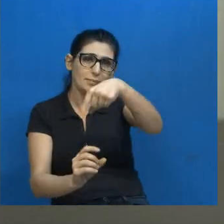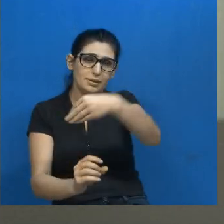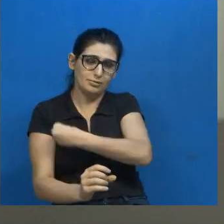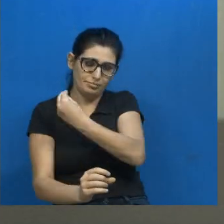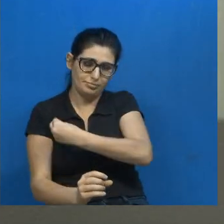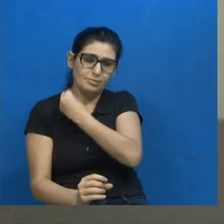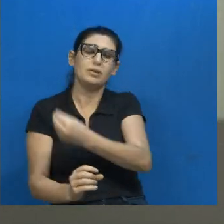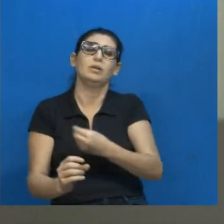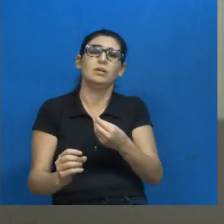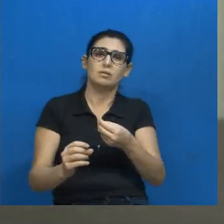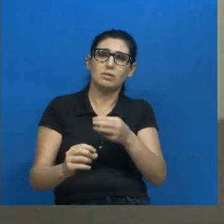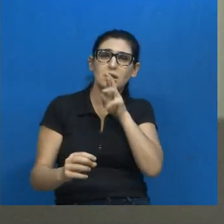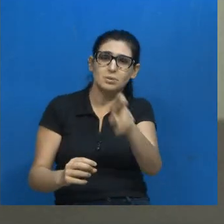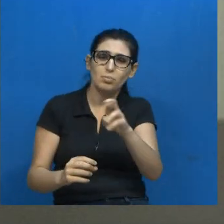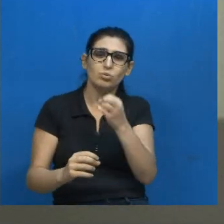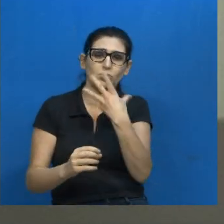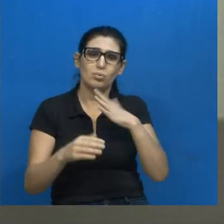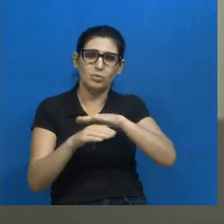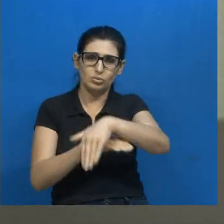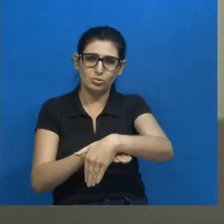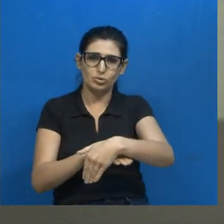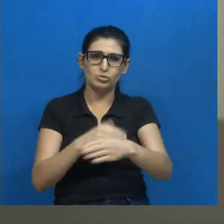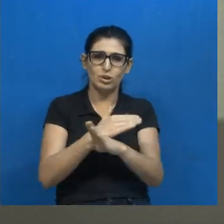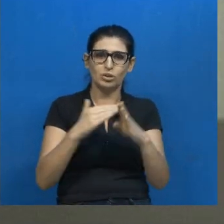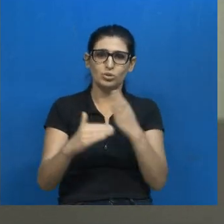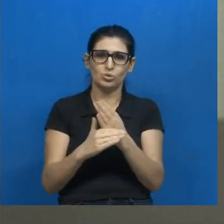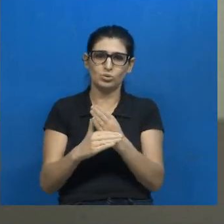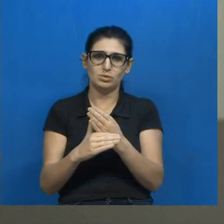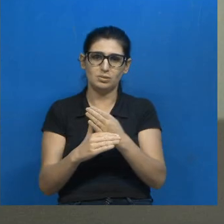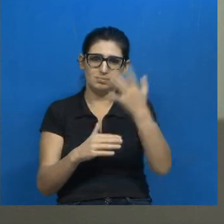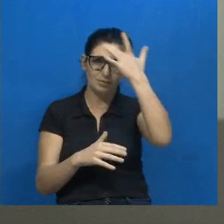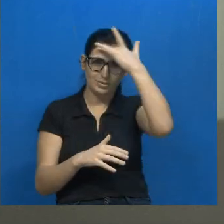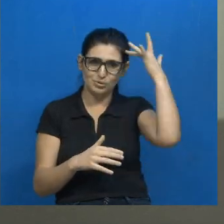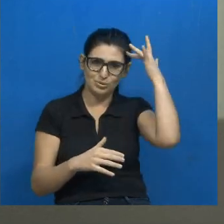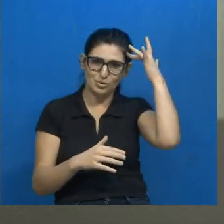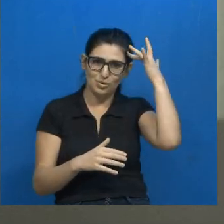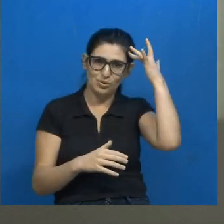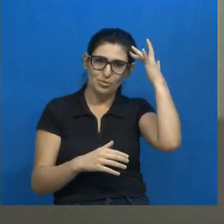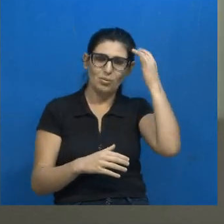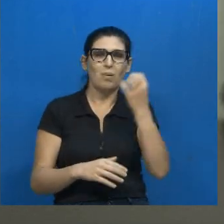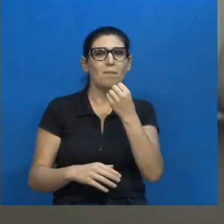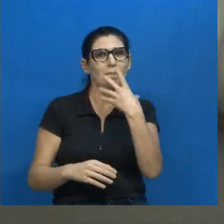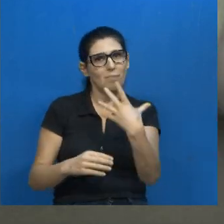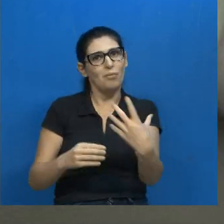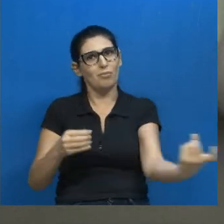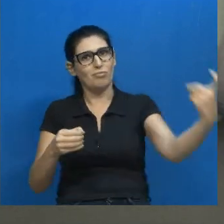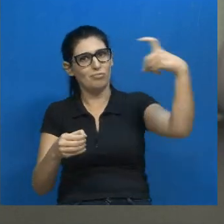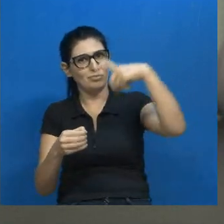vocês. Uma boa noite a todos e que todos tenham um bom retorno para casa.